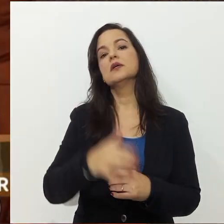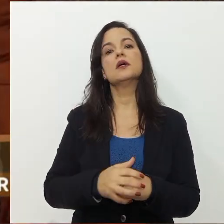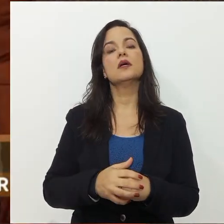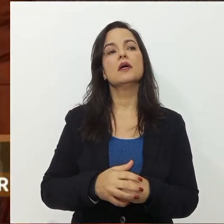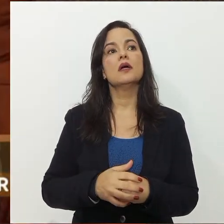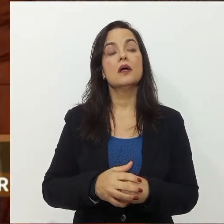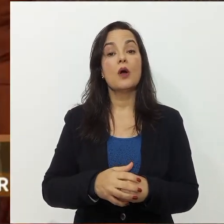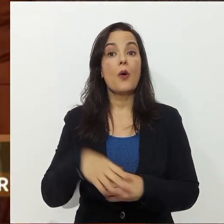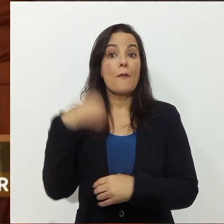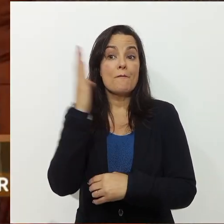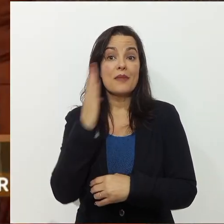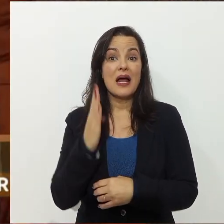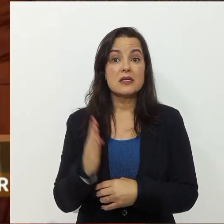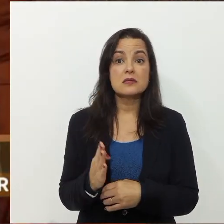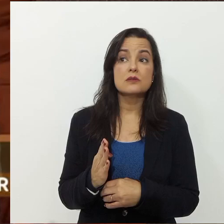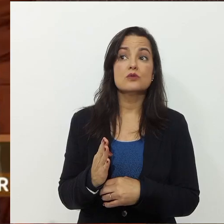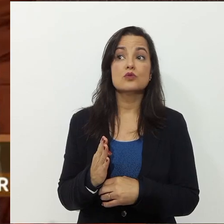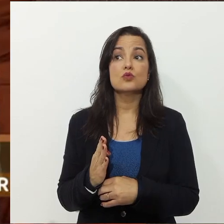Brasil levaria